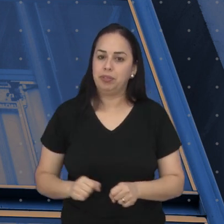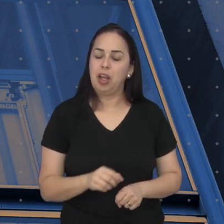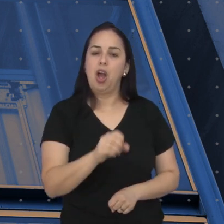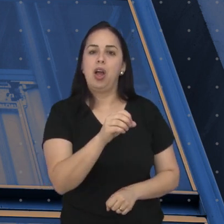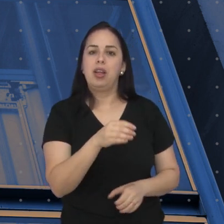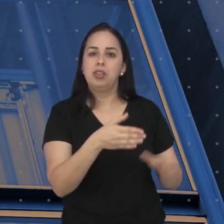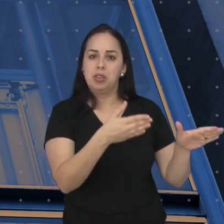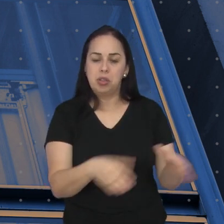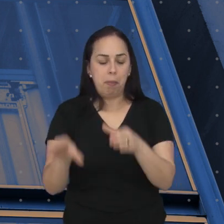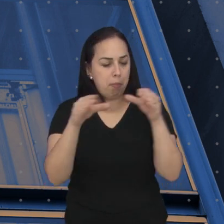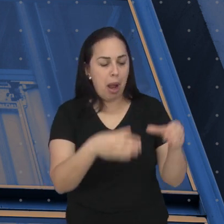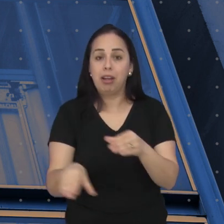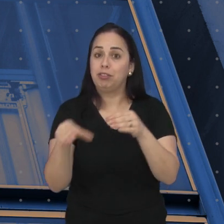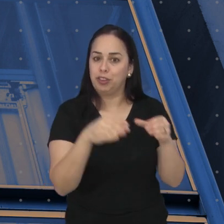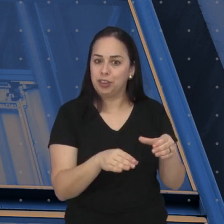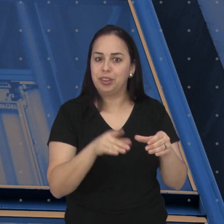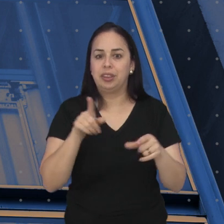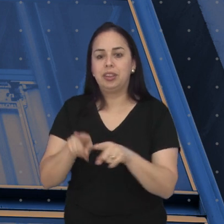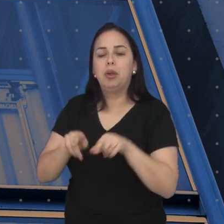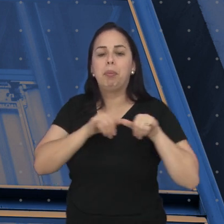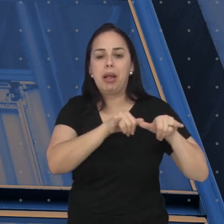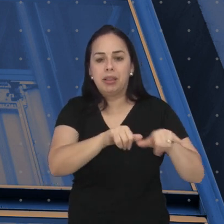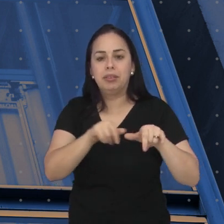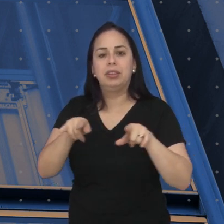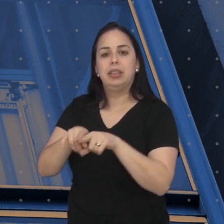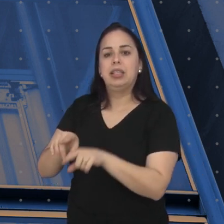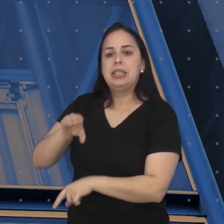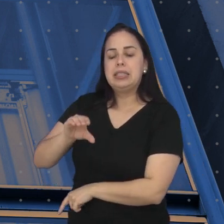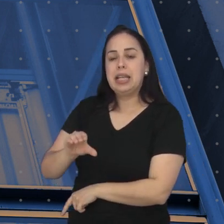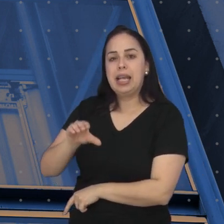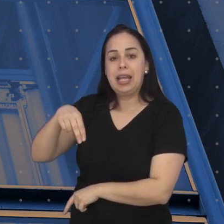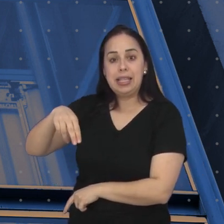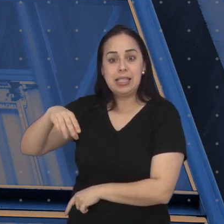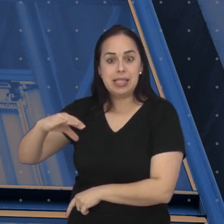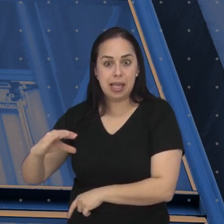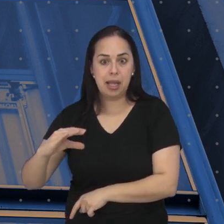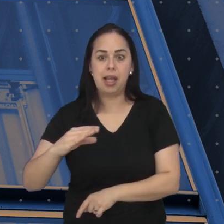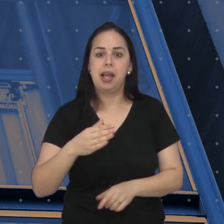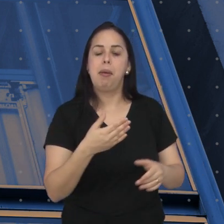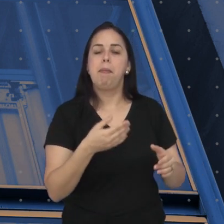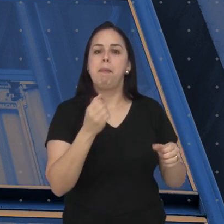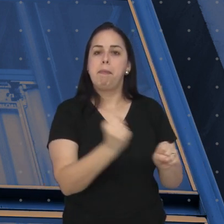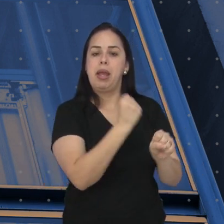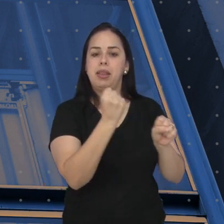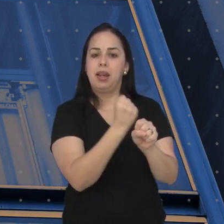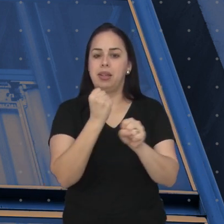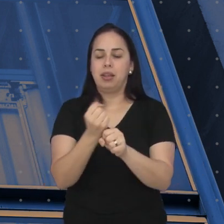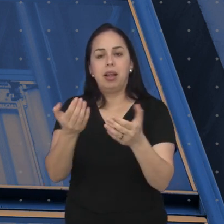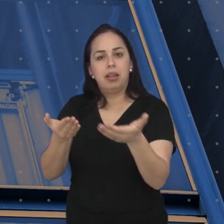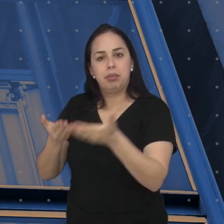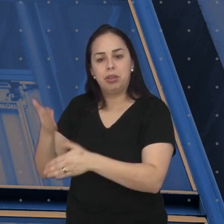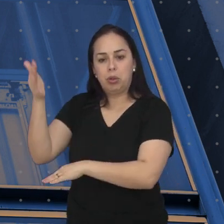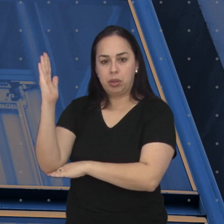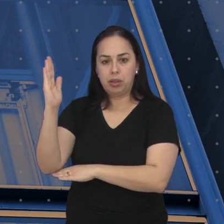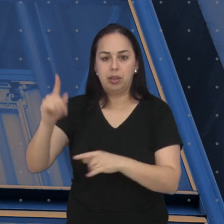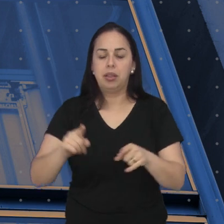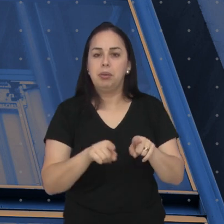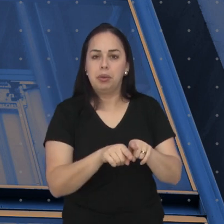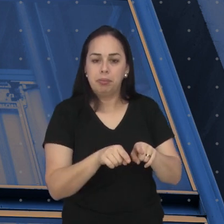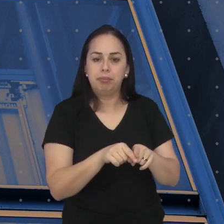caixa, operador de telemarketing, operador de torno CNC, pedreiro, recepcionista de hotel, repositor